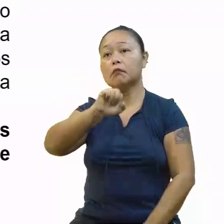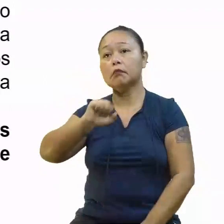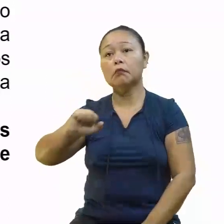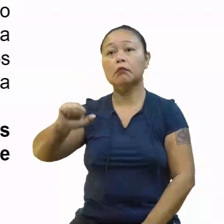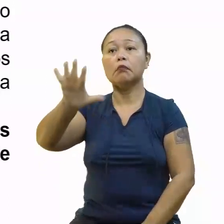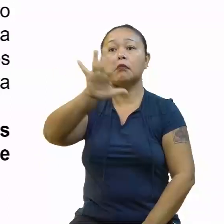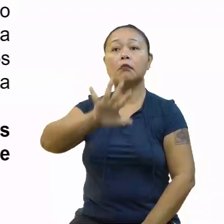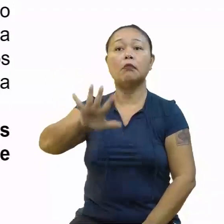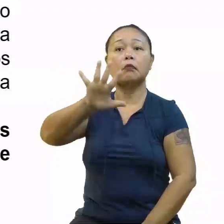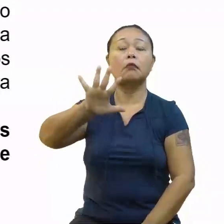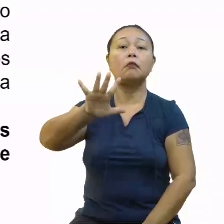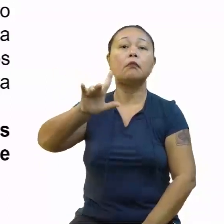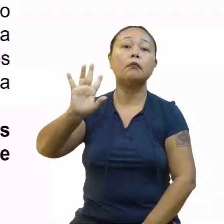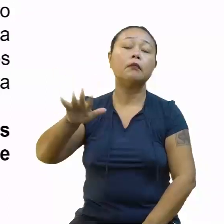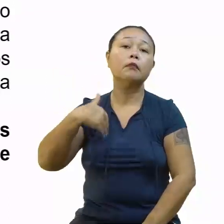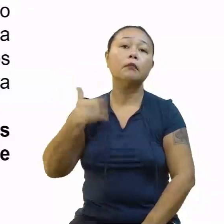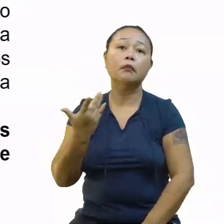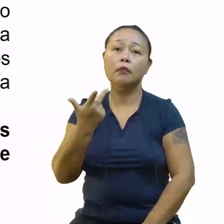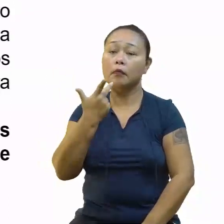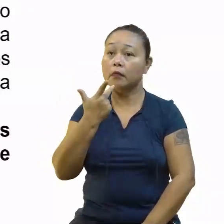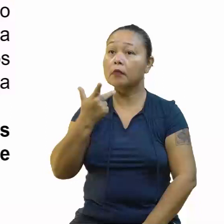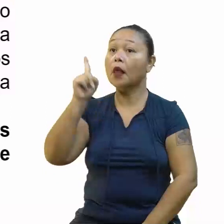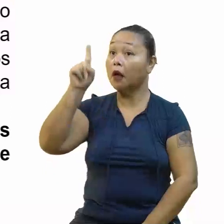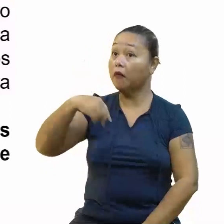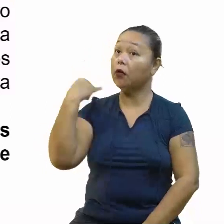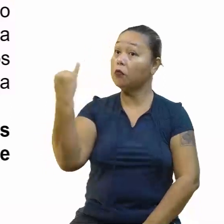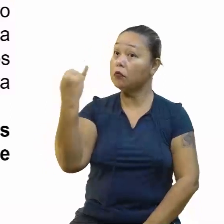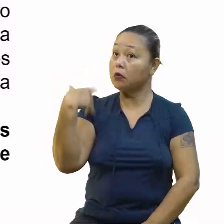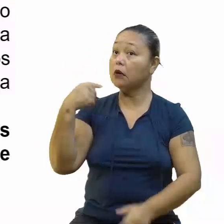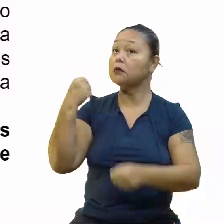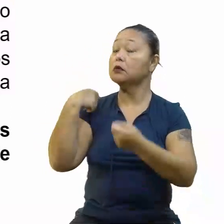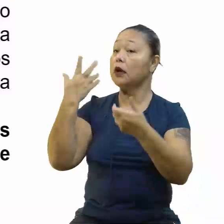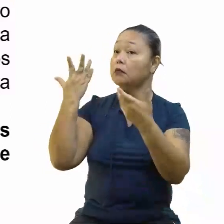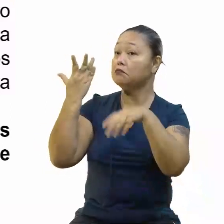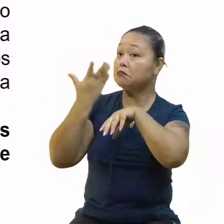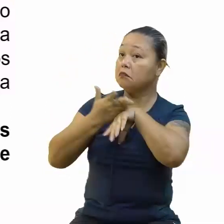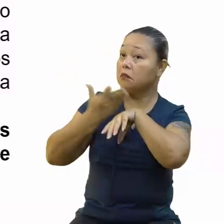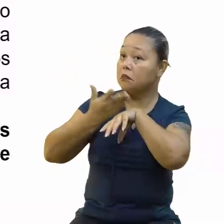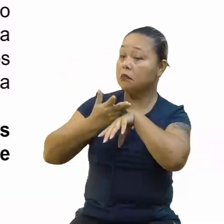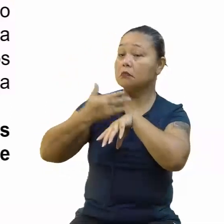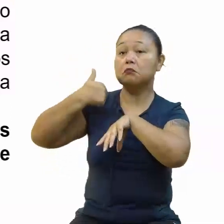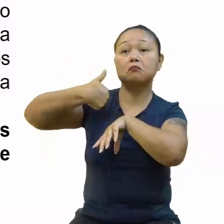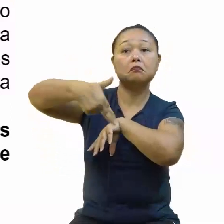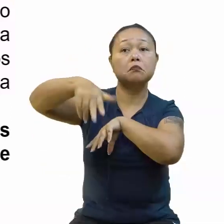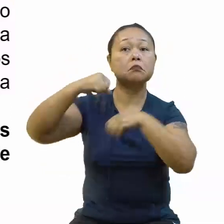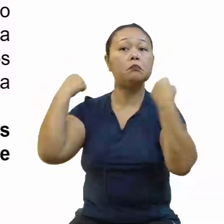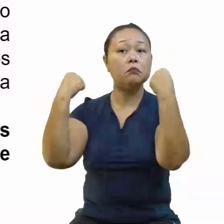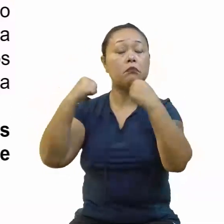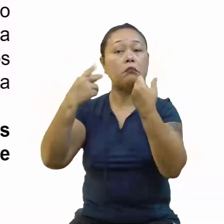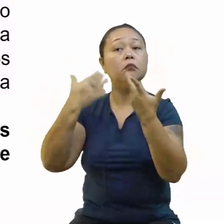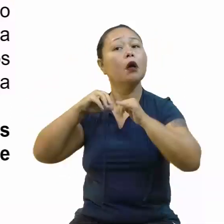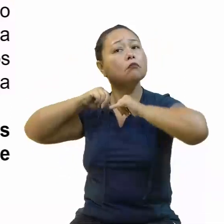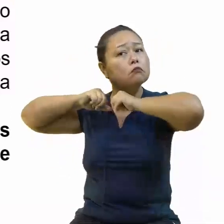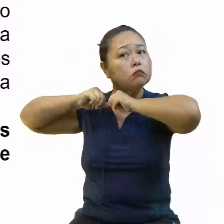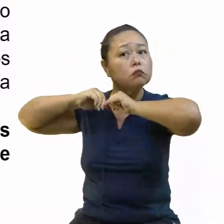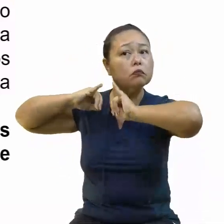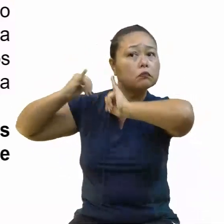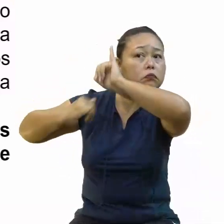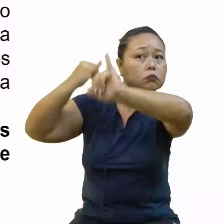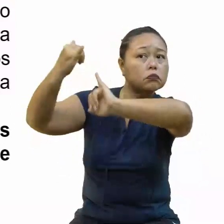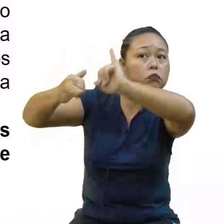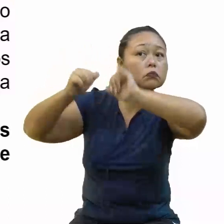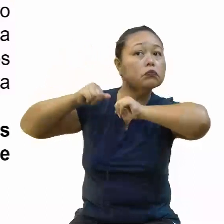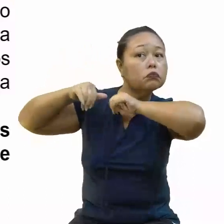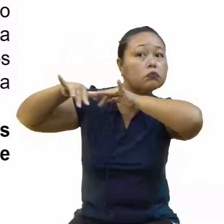Então, estamos falando da importância da atividade física, né? Da forma como ela tem sido disseminada.